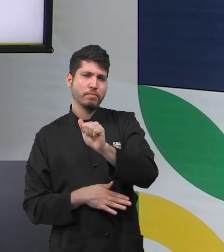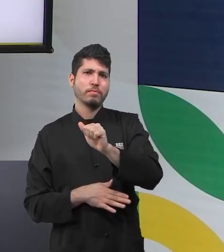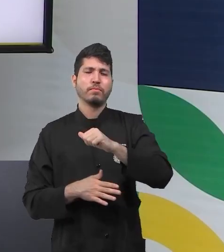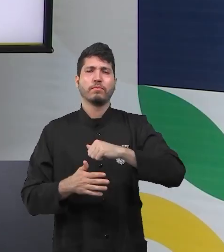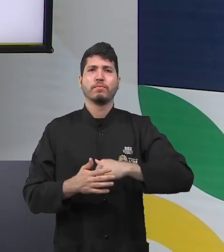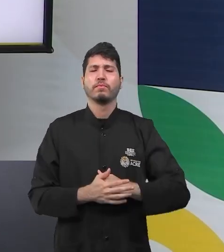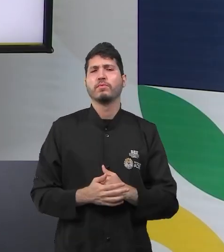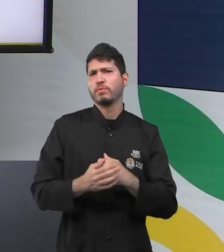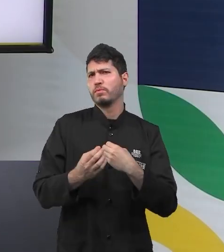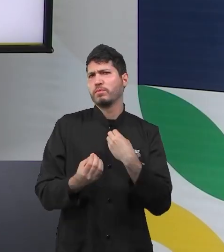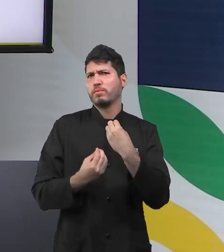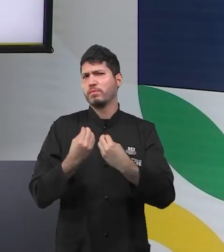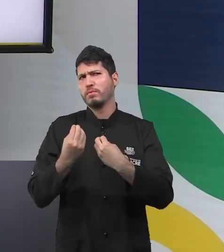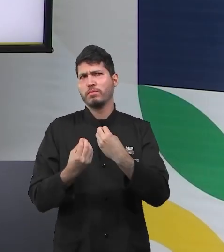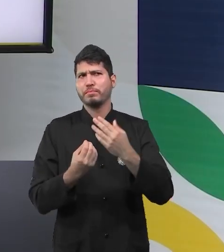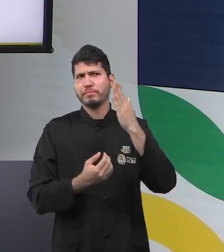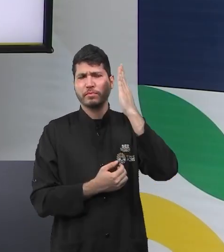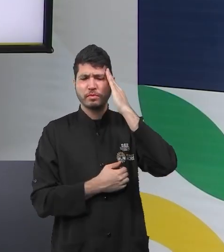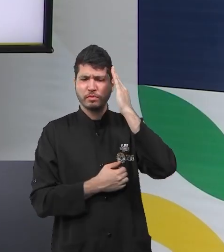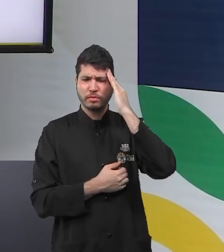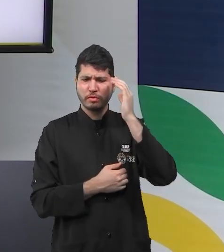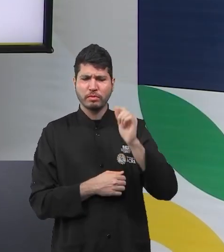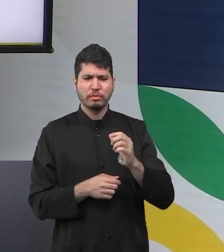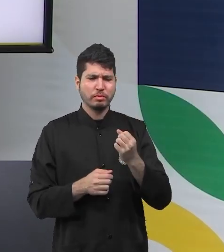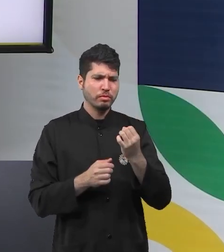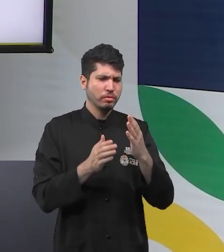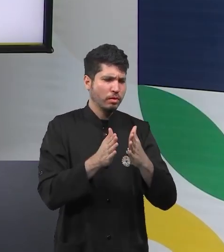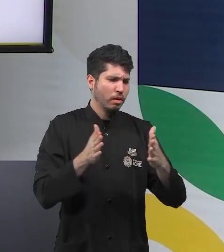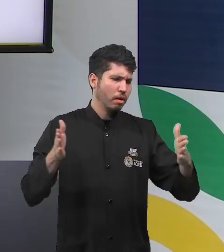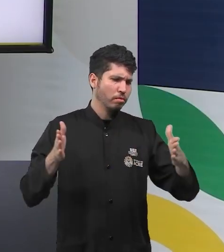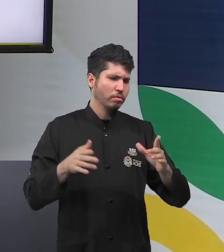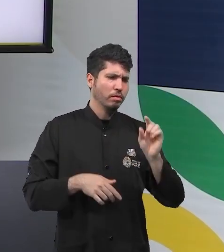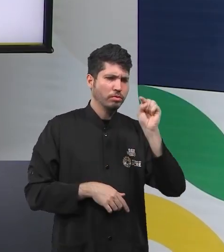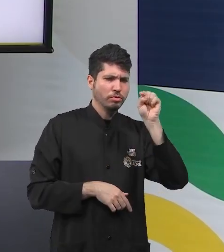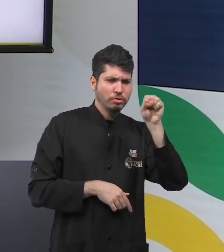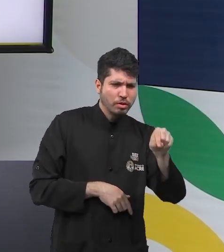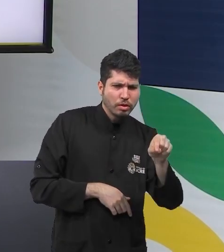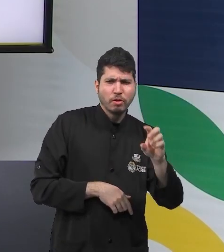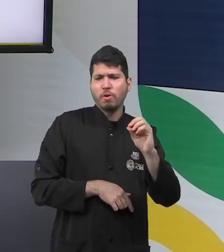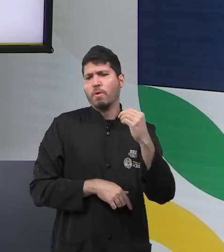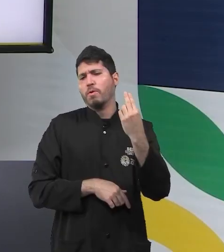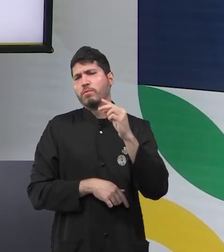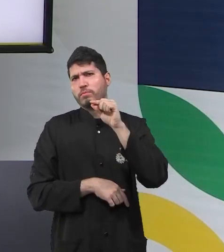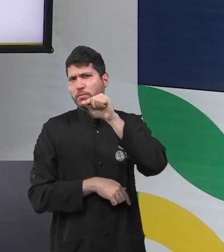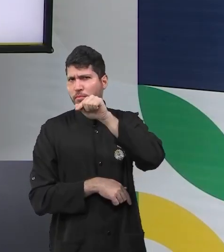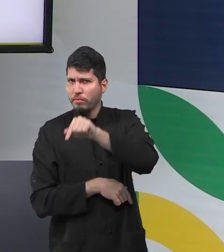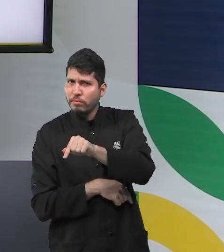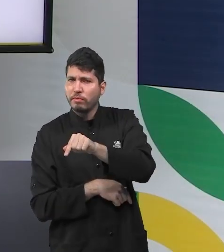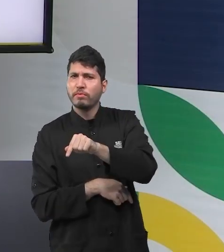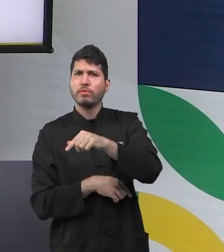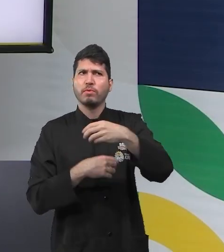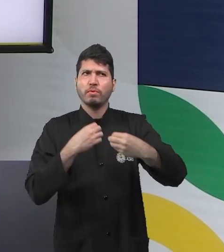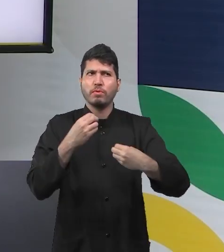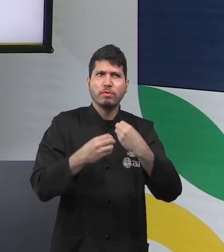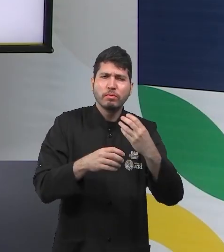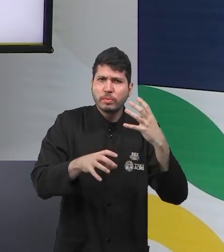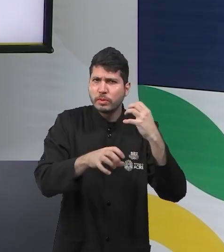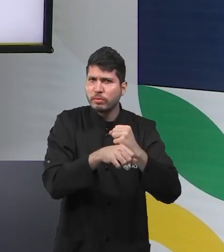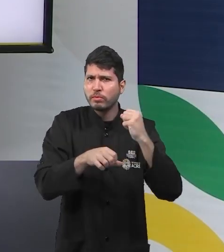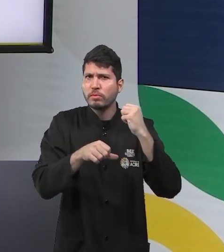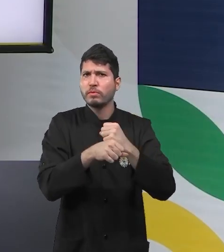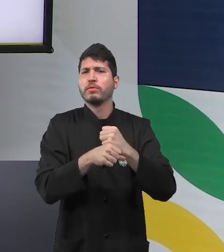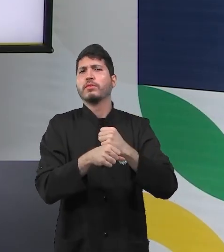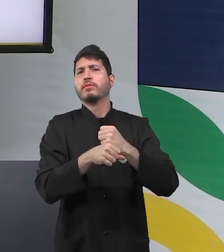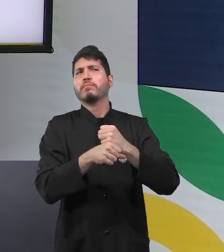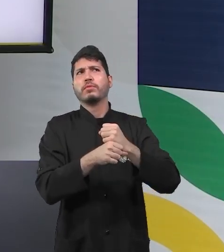Professor, como que eu vou entender quando a grandeza é inversa ou é direta? Como eu calculo ou faço